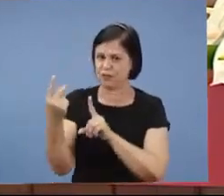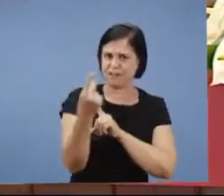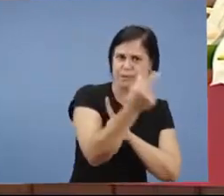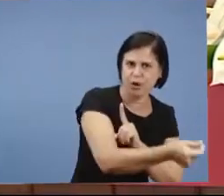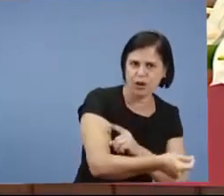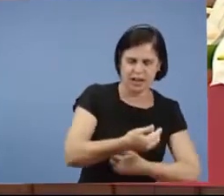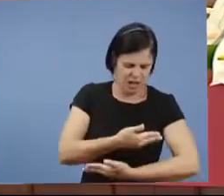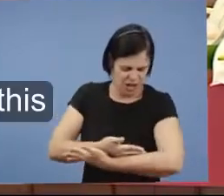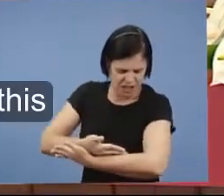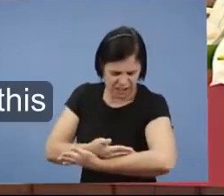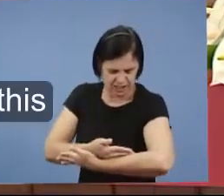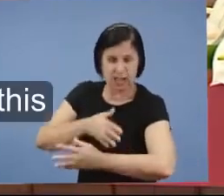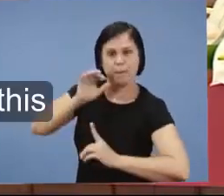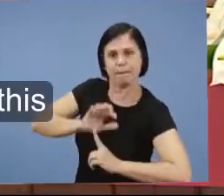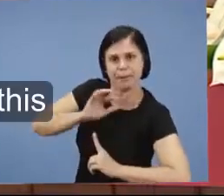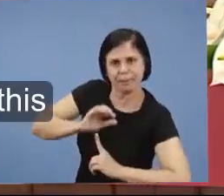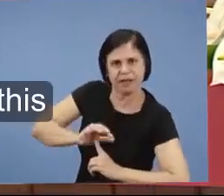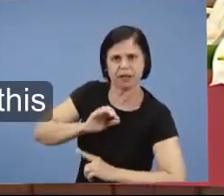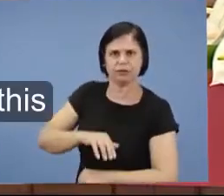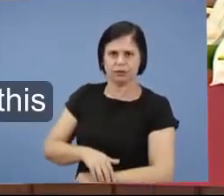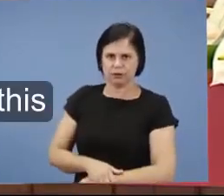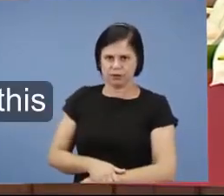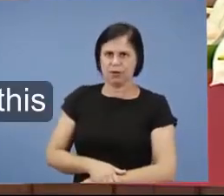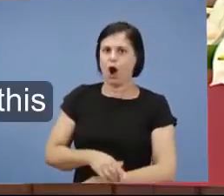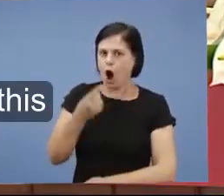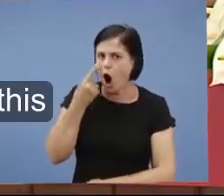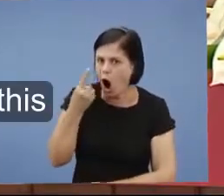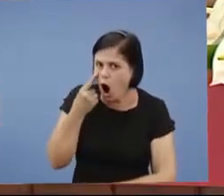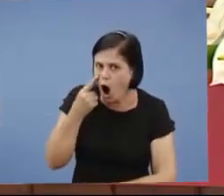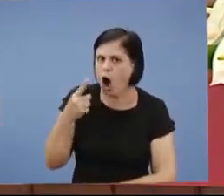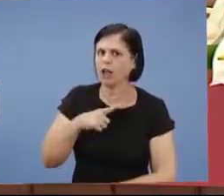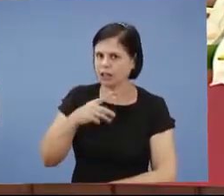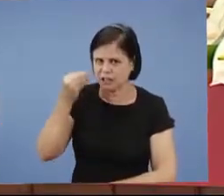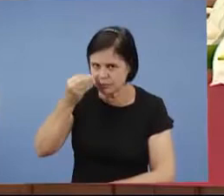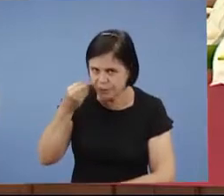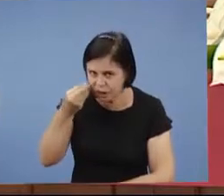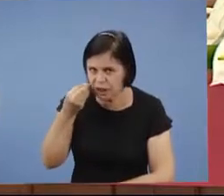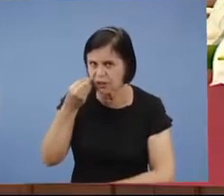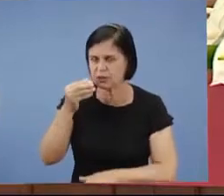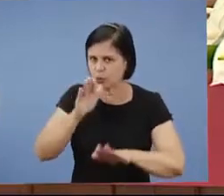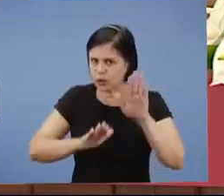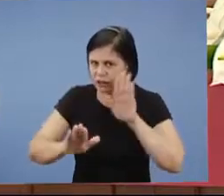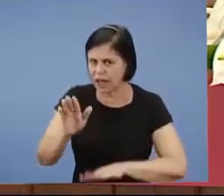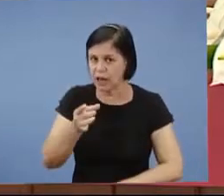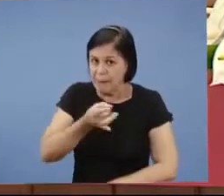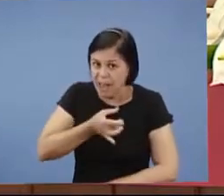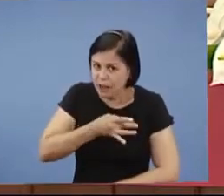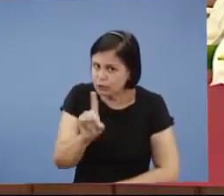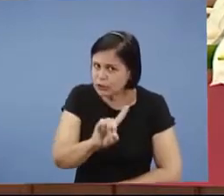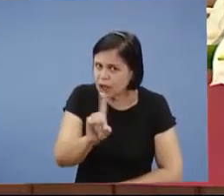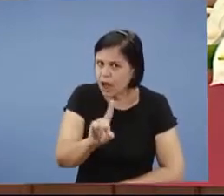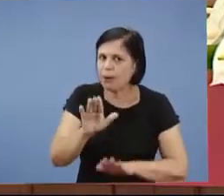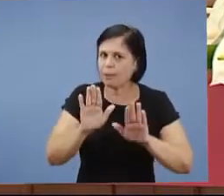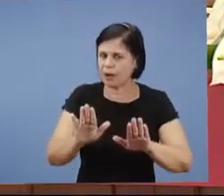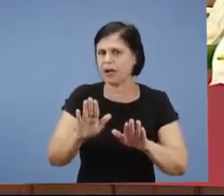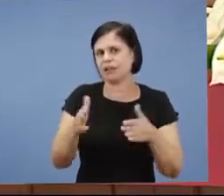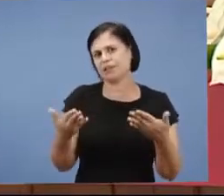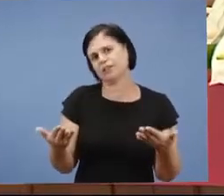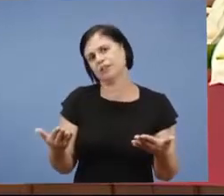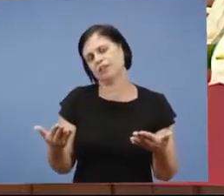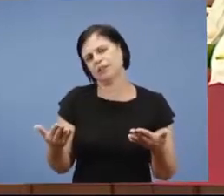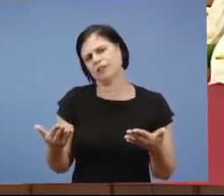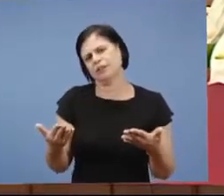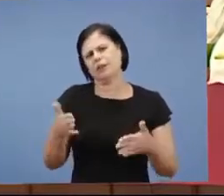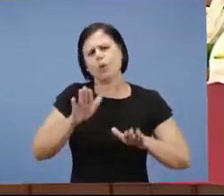pega no neném. Aí, olha aqui, nós temos muita experiência com isso. Mas não vou fazer medo a ninguém não, porque não adianta